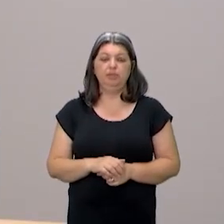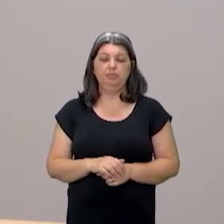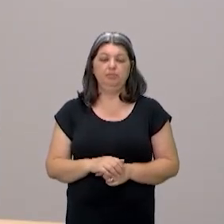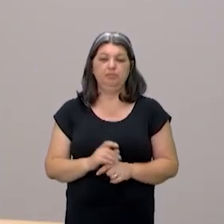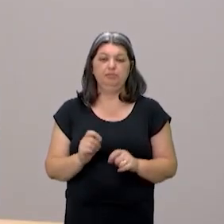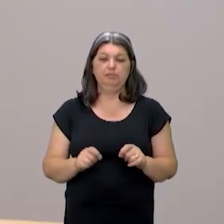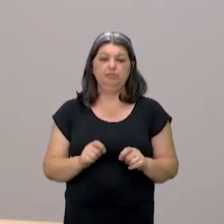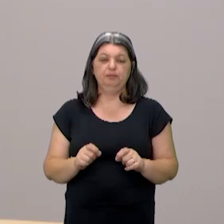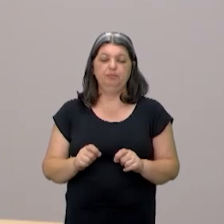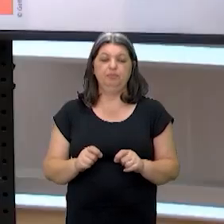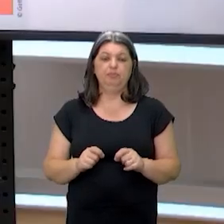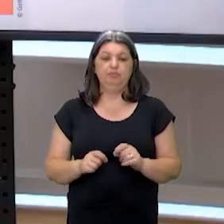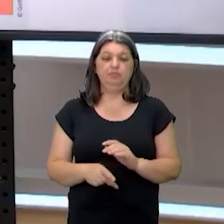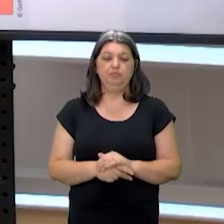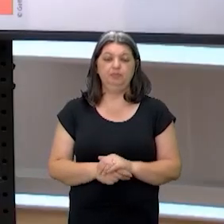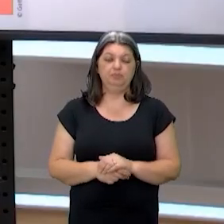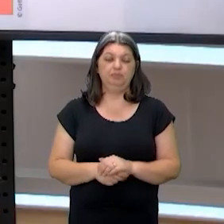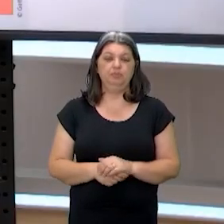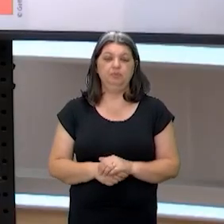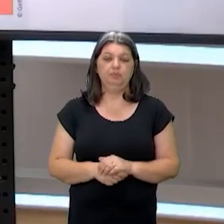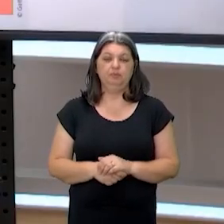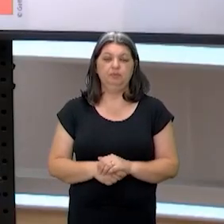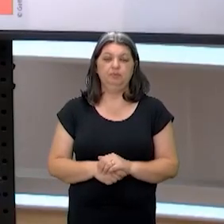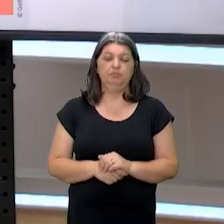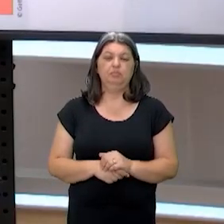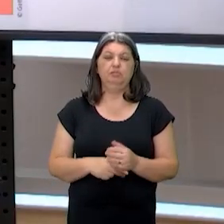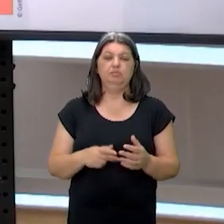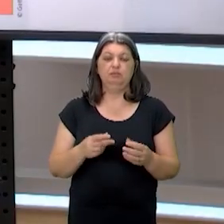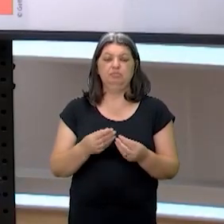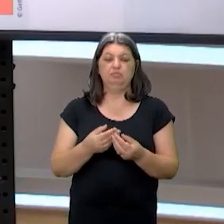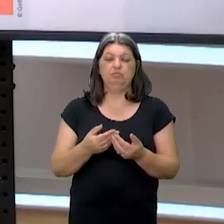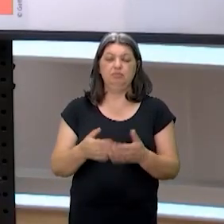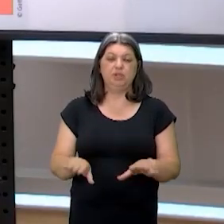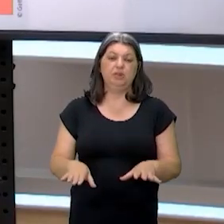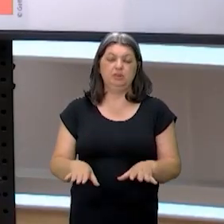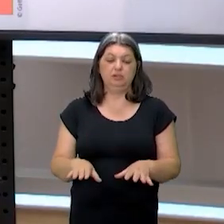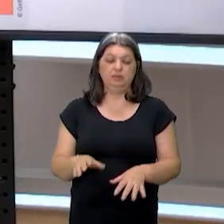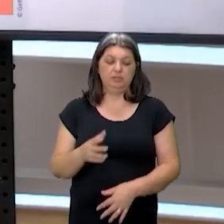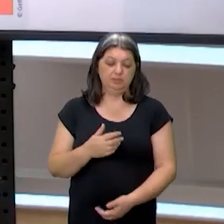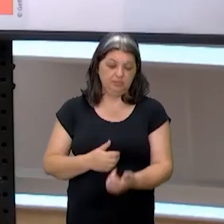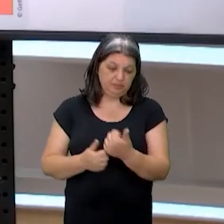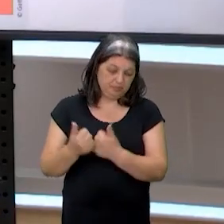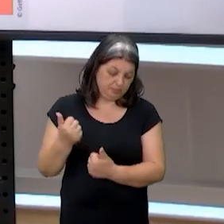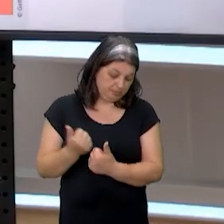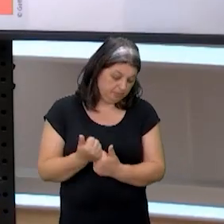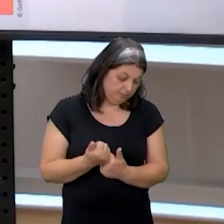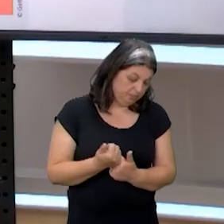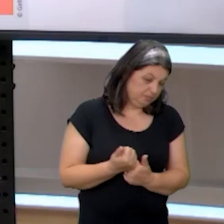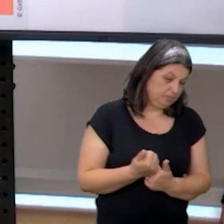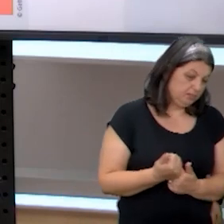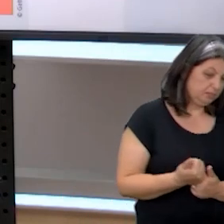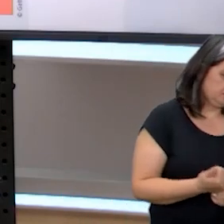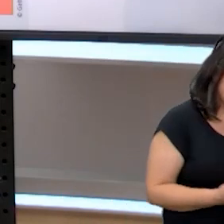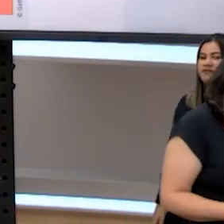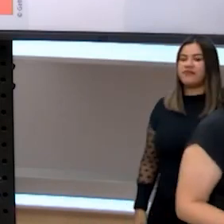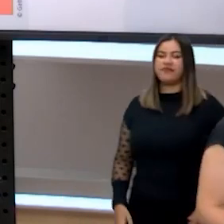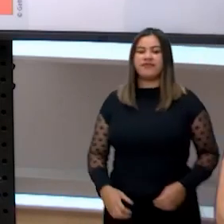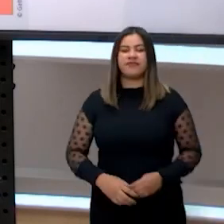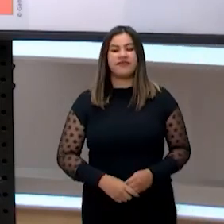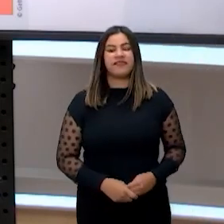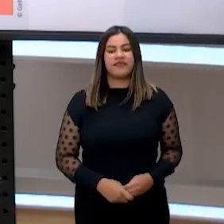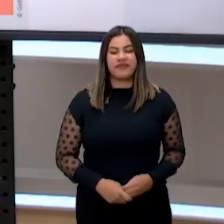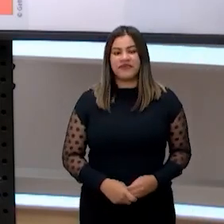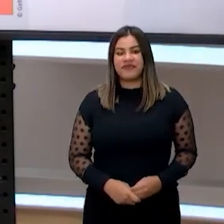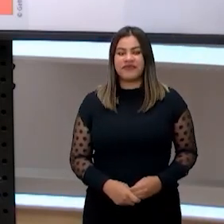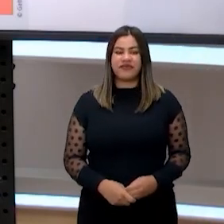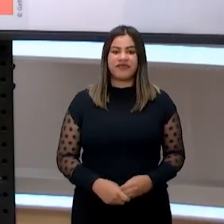alienação mesmo. Justamente falando essa perda da capacidade de se associar com os entes iguais